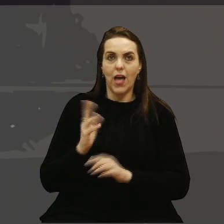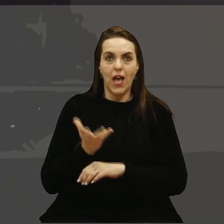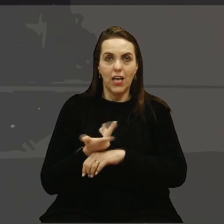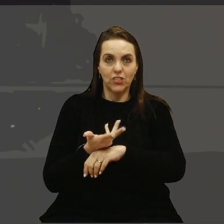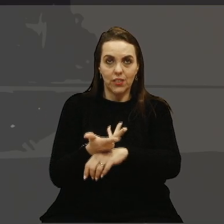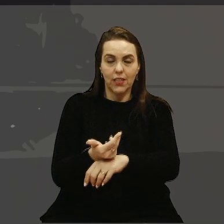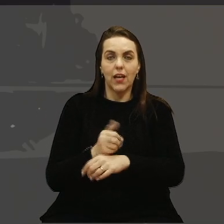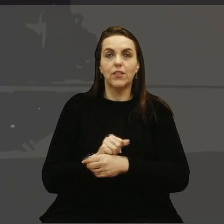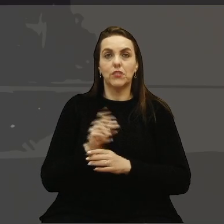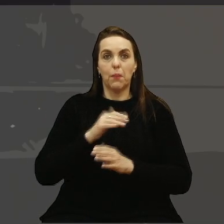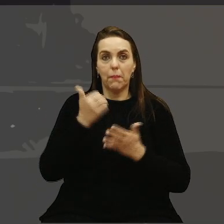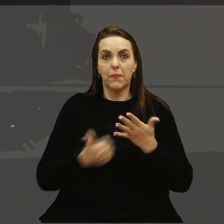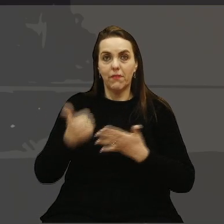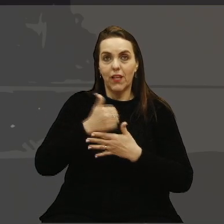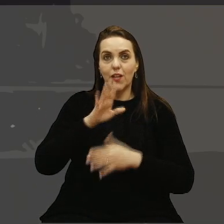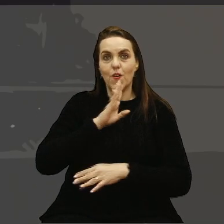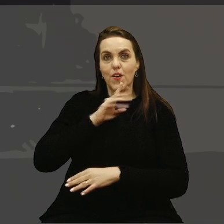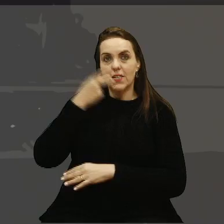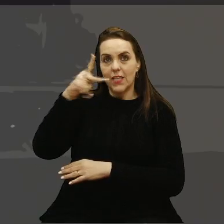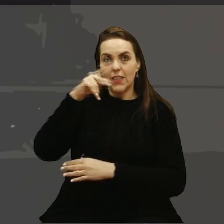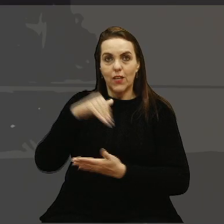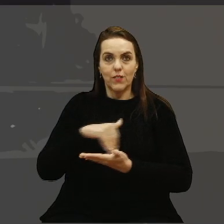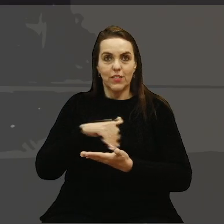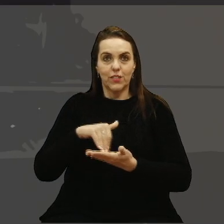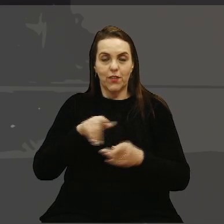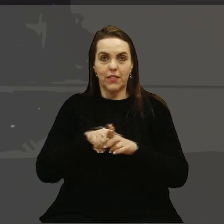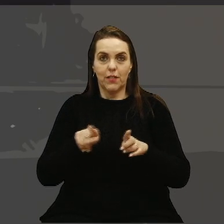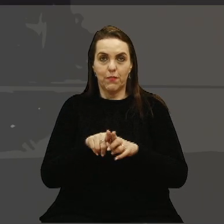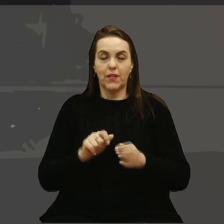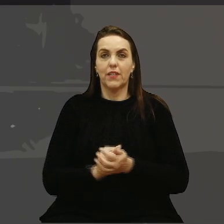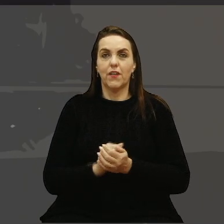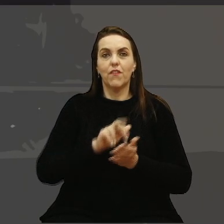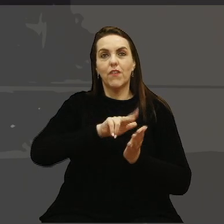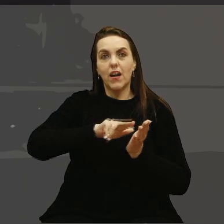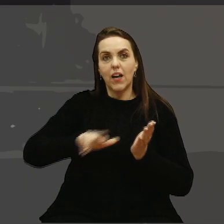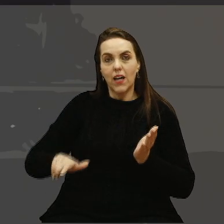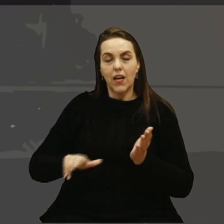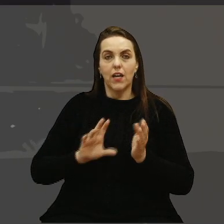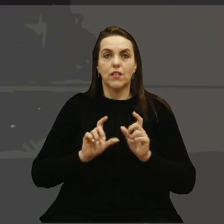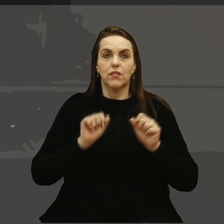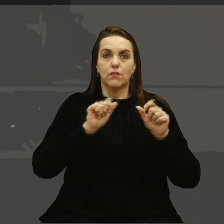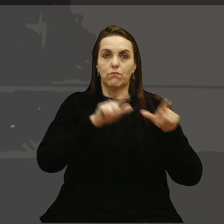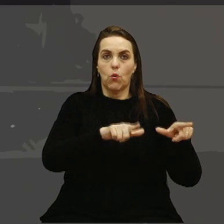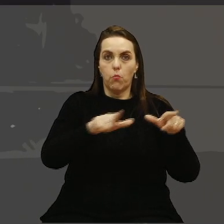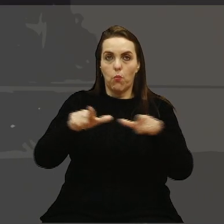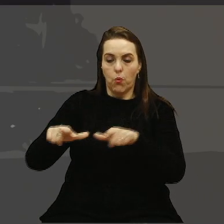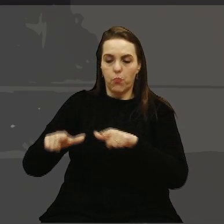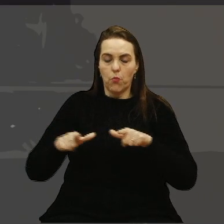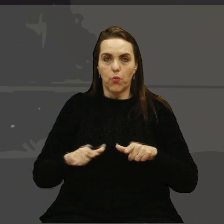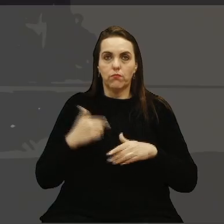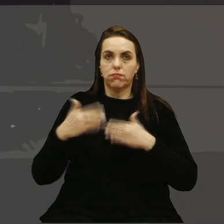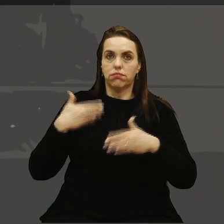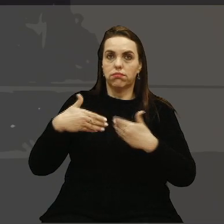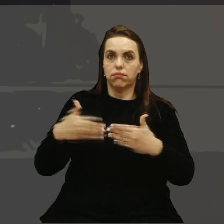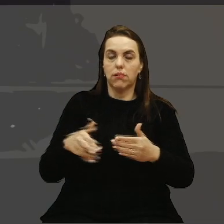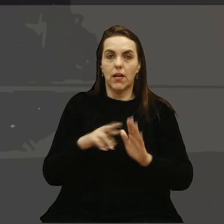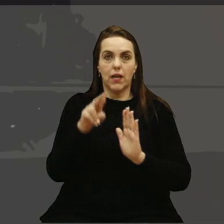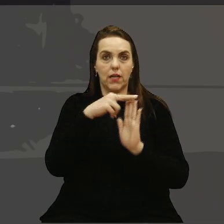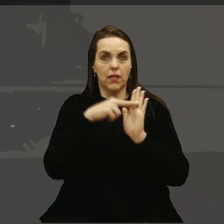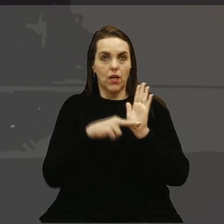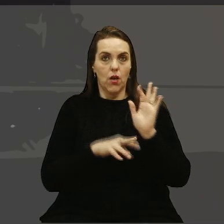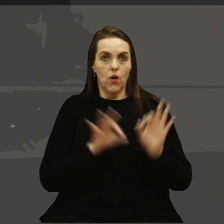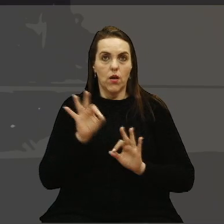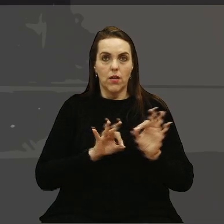agilidade. Tive o privilégio de conhecer o seu escritório lá também, vários loteamentos em andamento para regularizações,